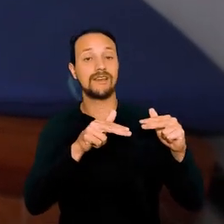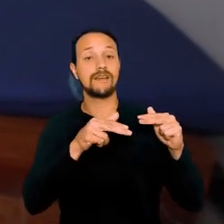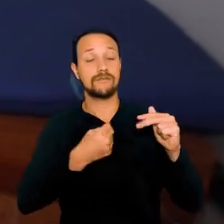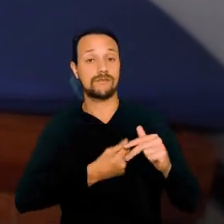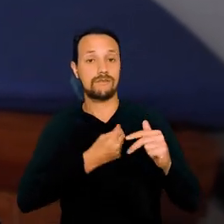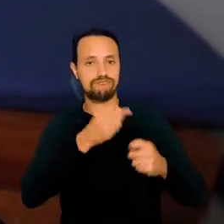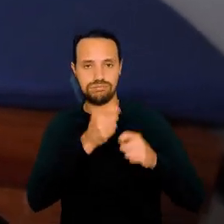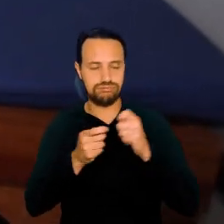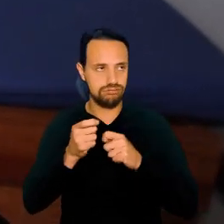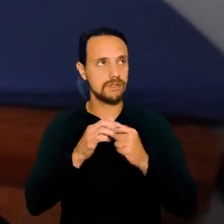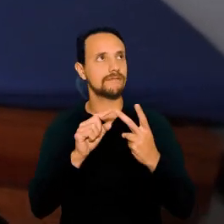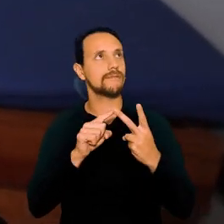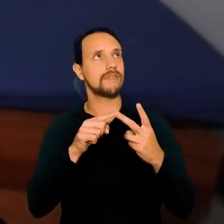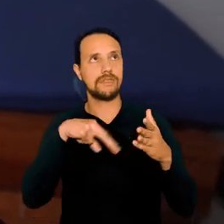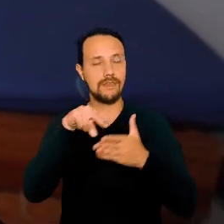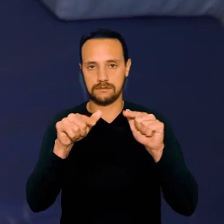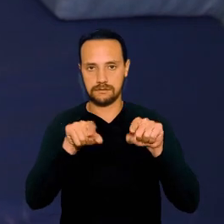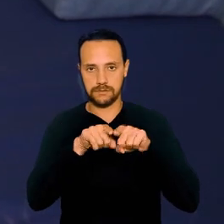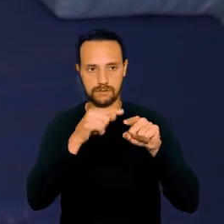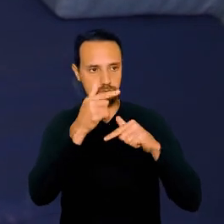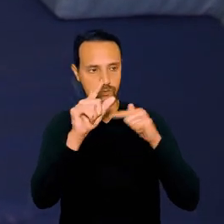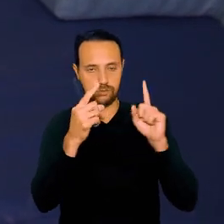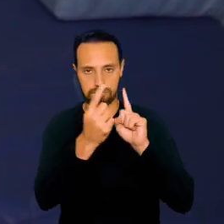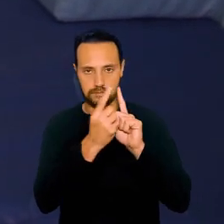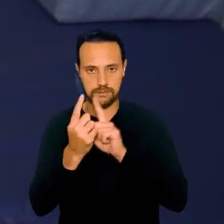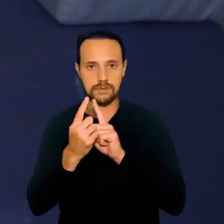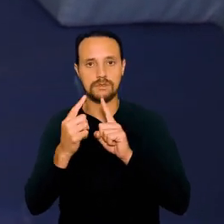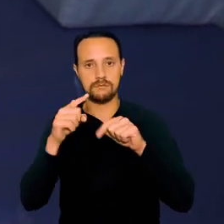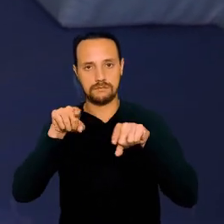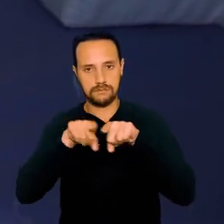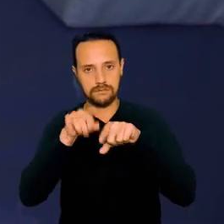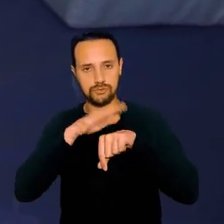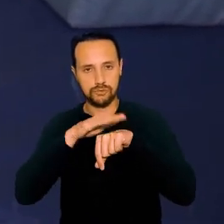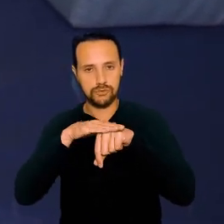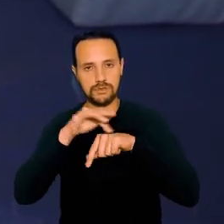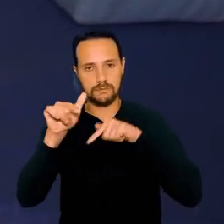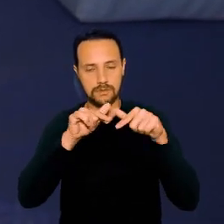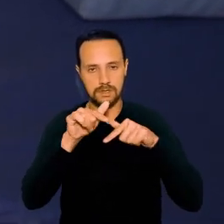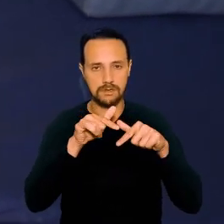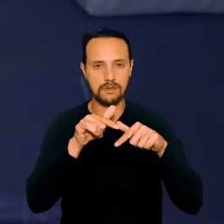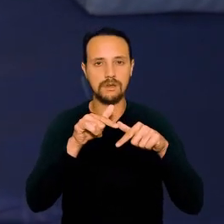setor de TO. Não é isso mesmo, James? Fala com o Matheus assim, solta o VT!